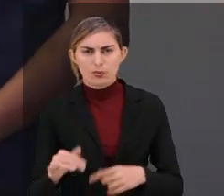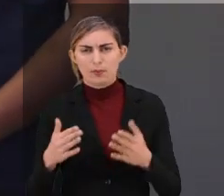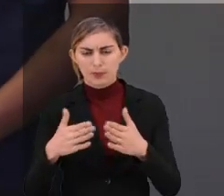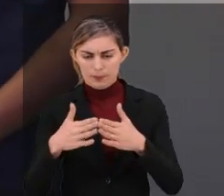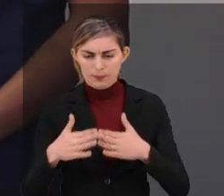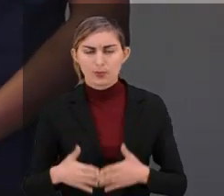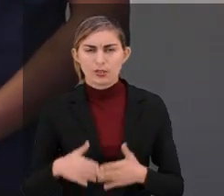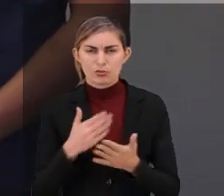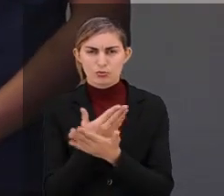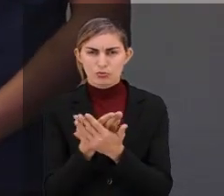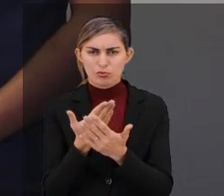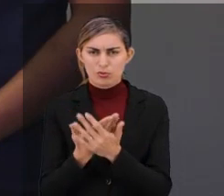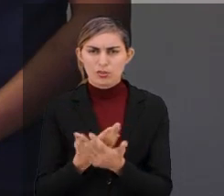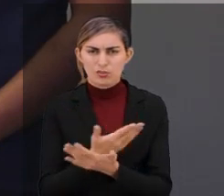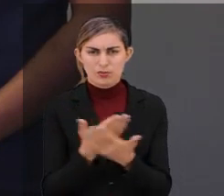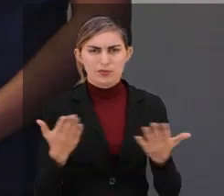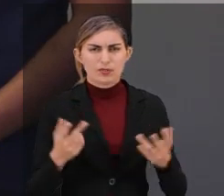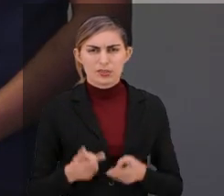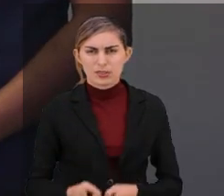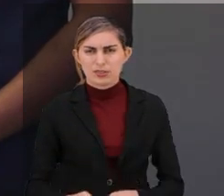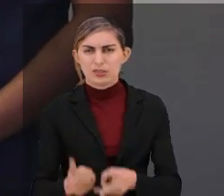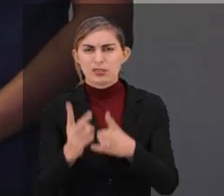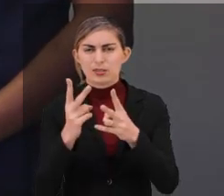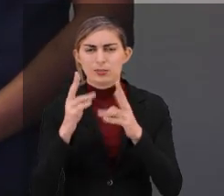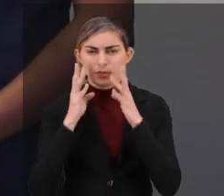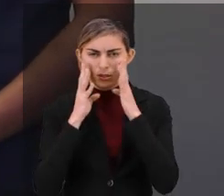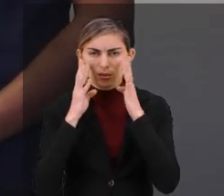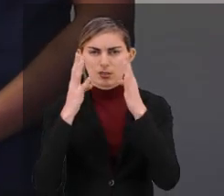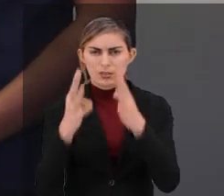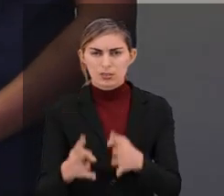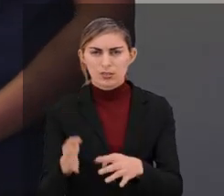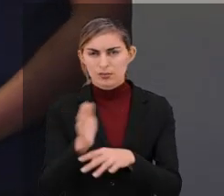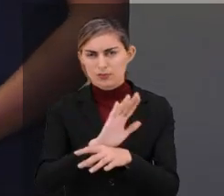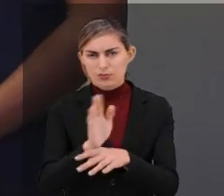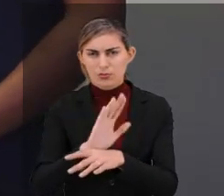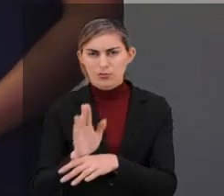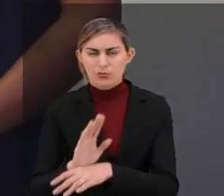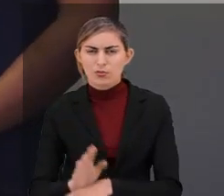te peço, estudante, que você sempre esteja atento às